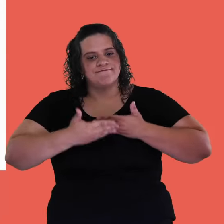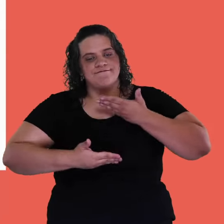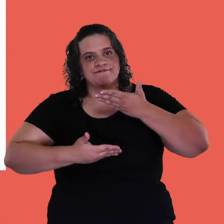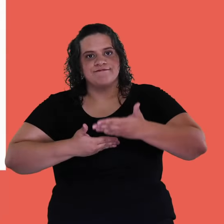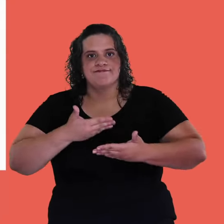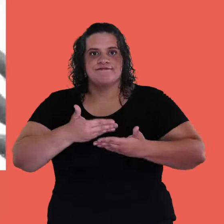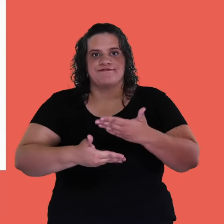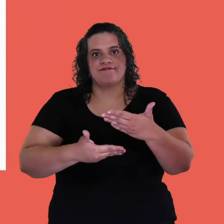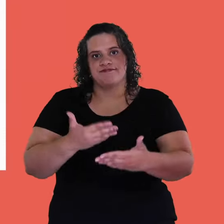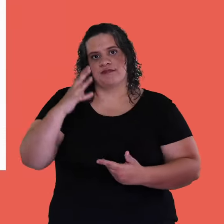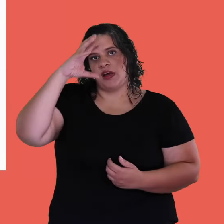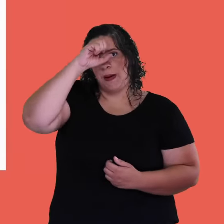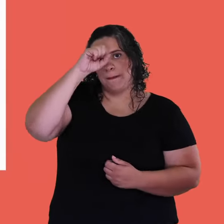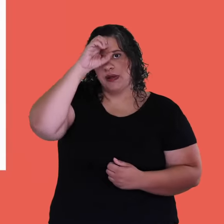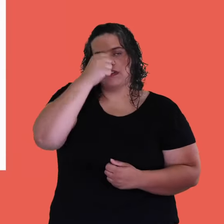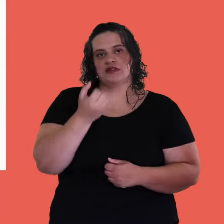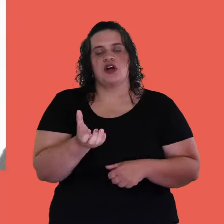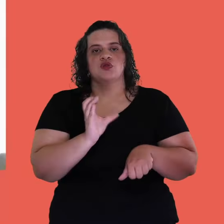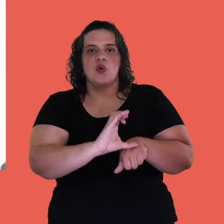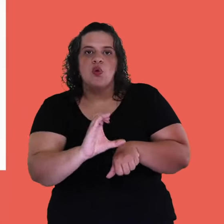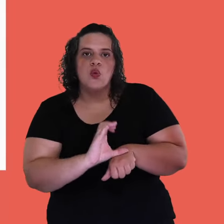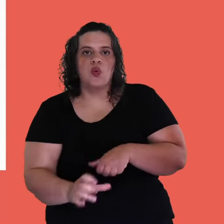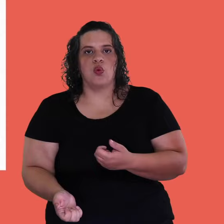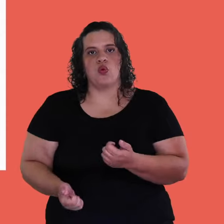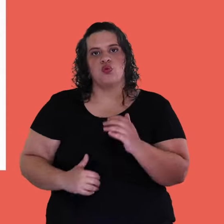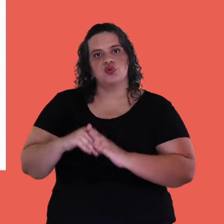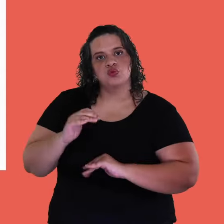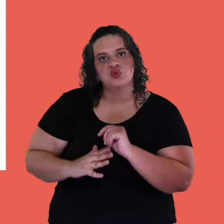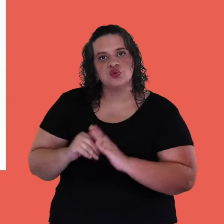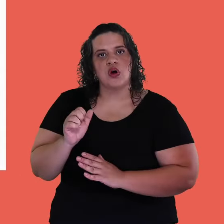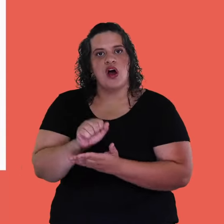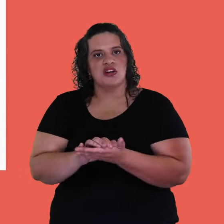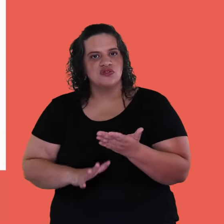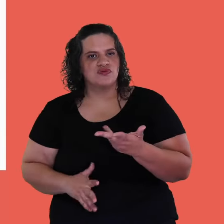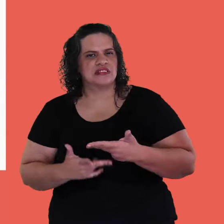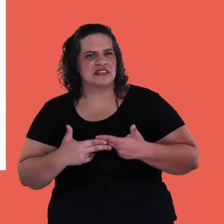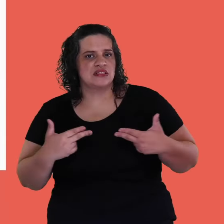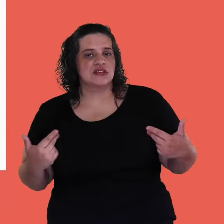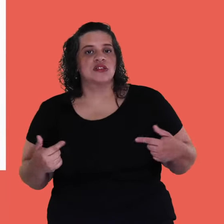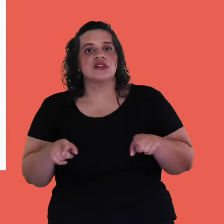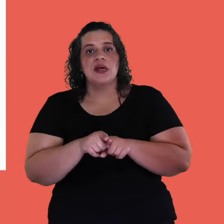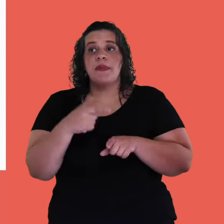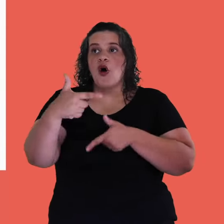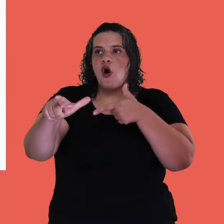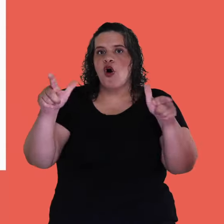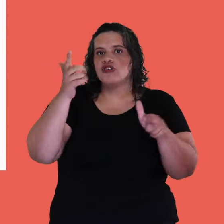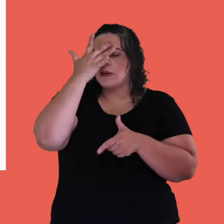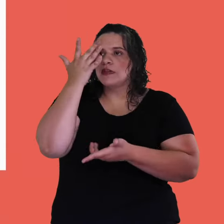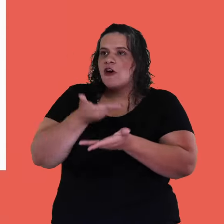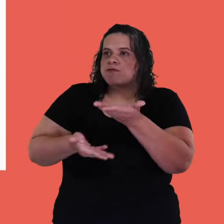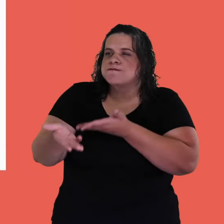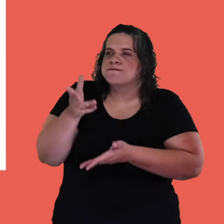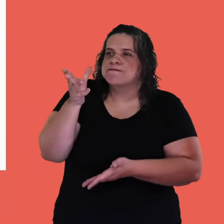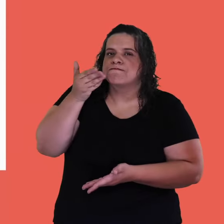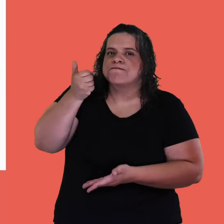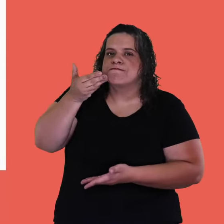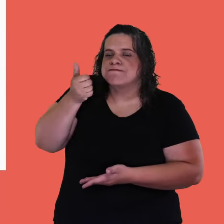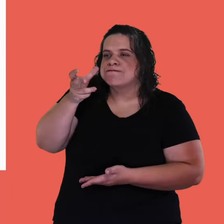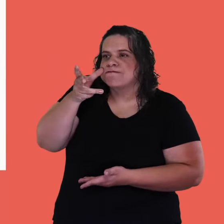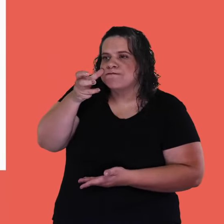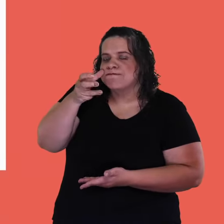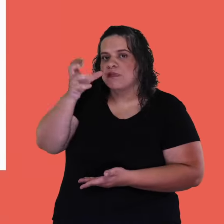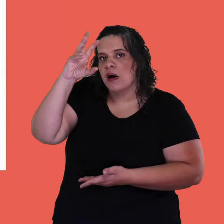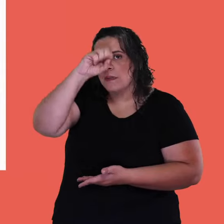construção, construído aprendizados, cursos, atividades e muito aprender com outras pessoas, aprender